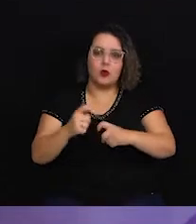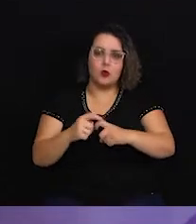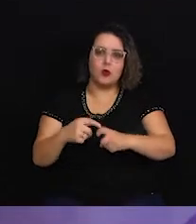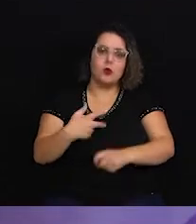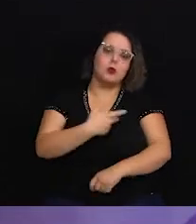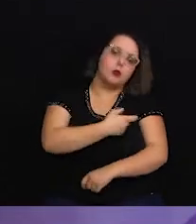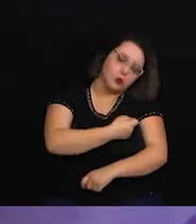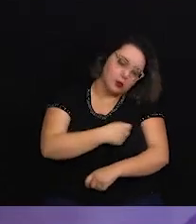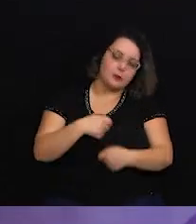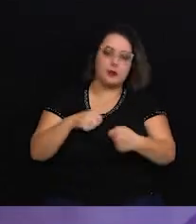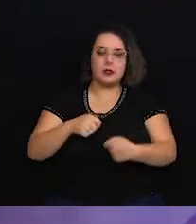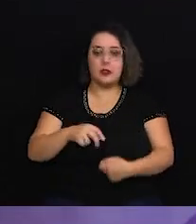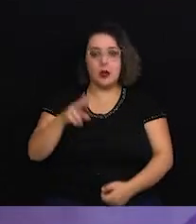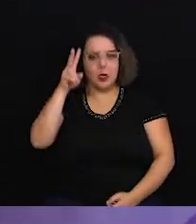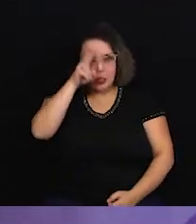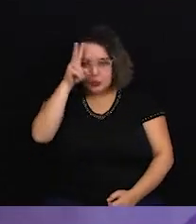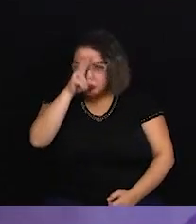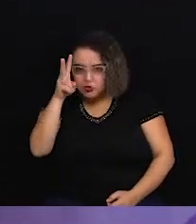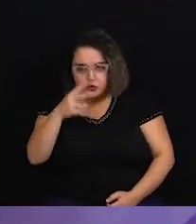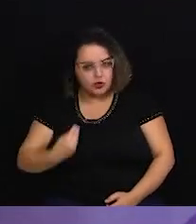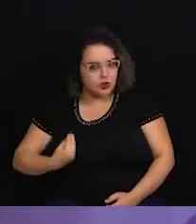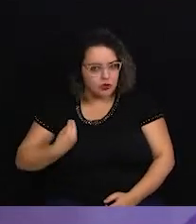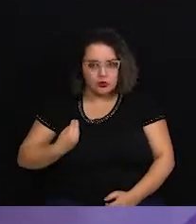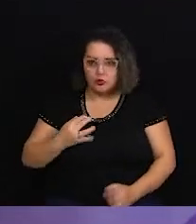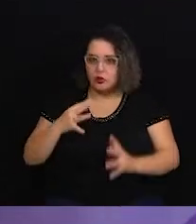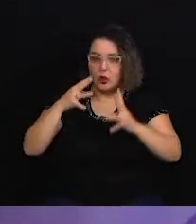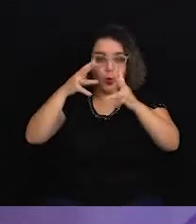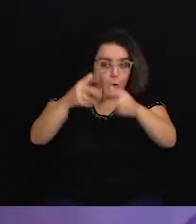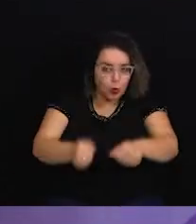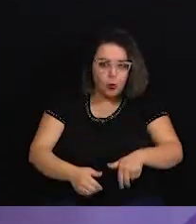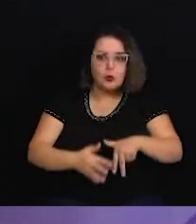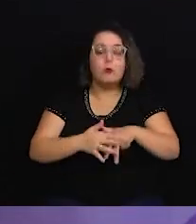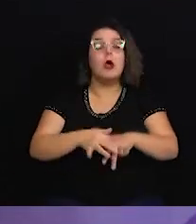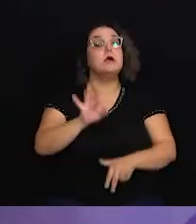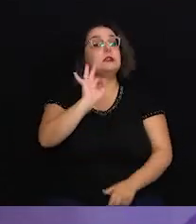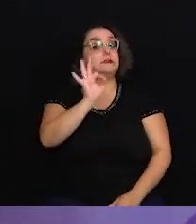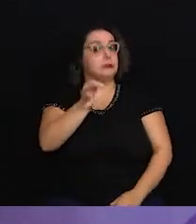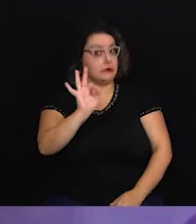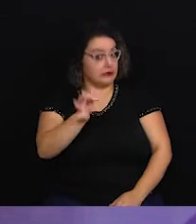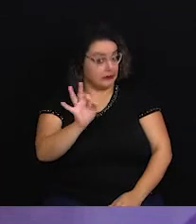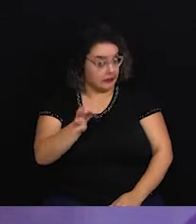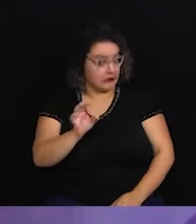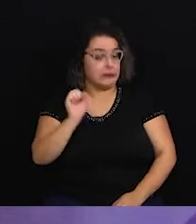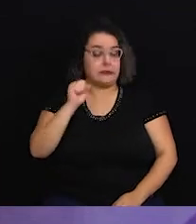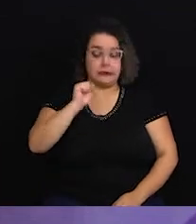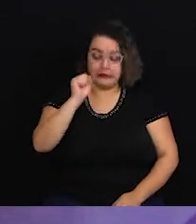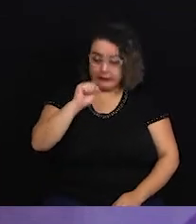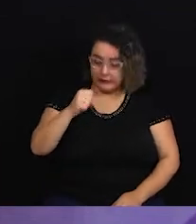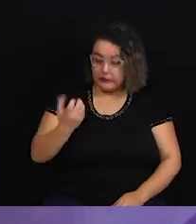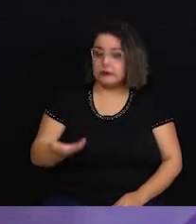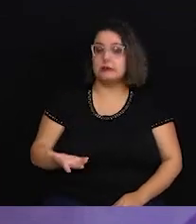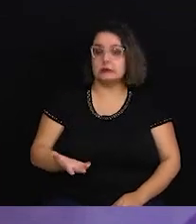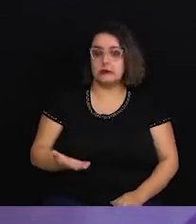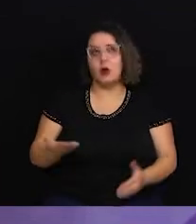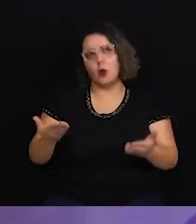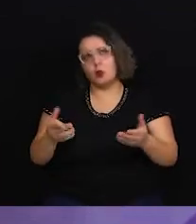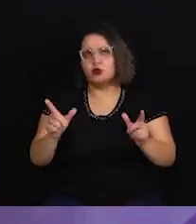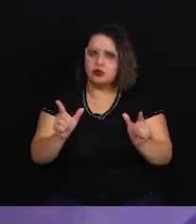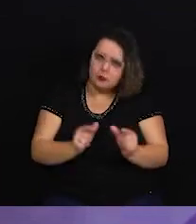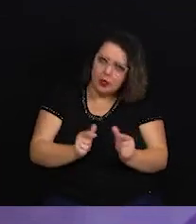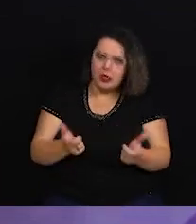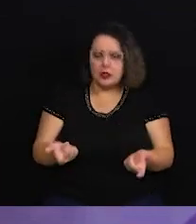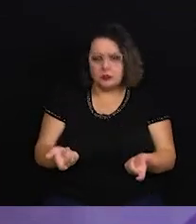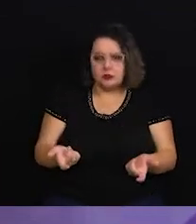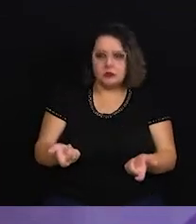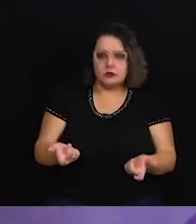então conhecer todo o histórico do paciente. Sem dúvida. A gente tem, né, às vezes, hoje